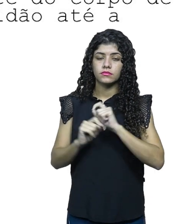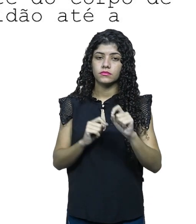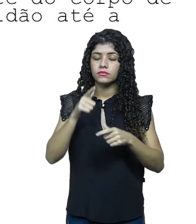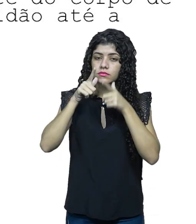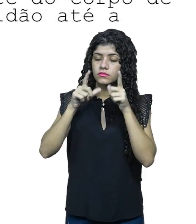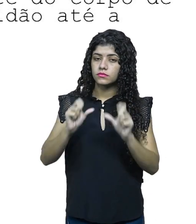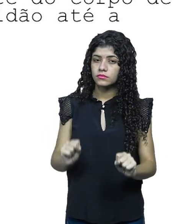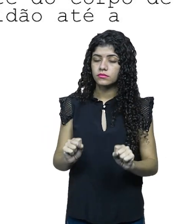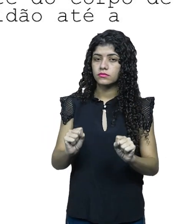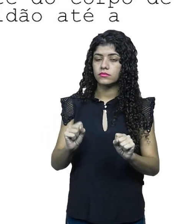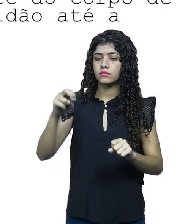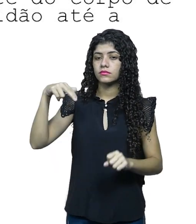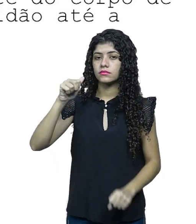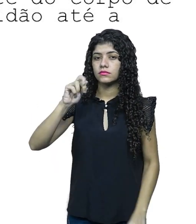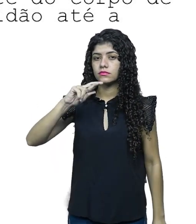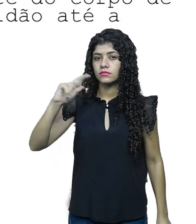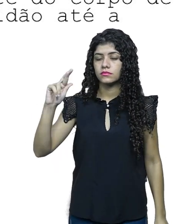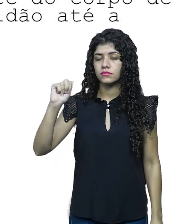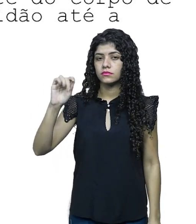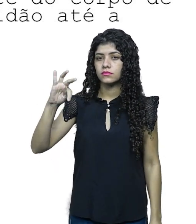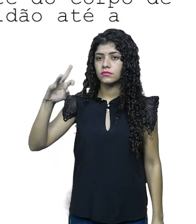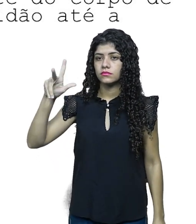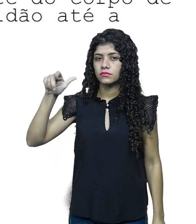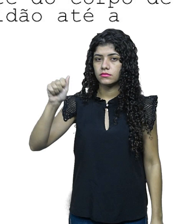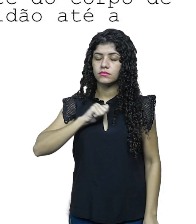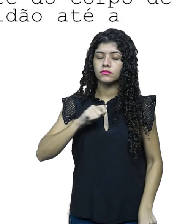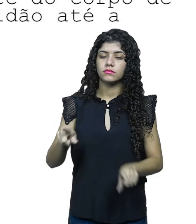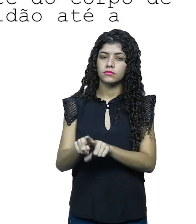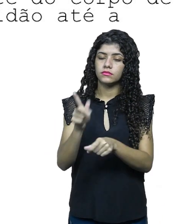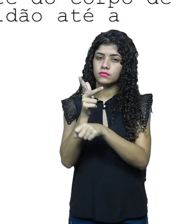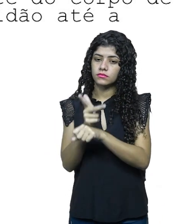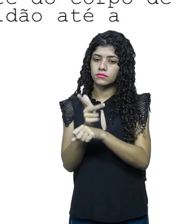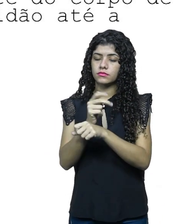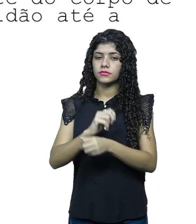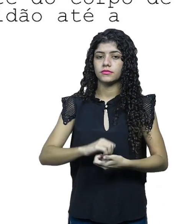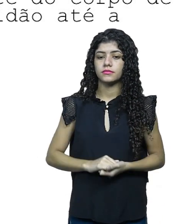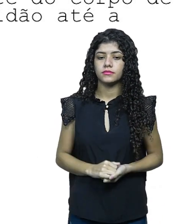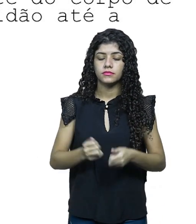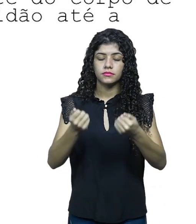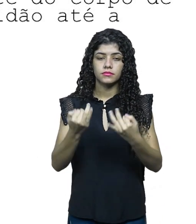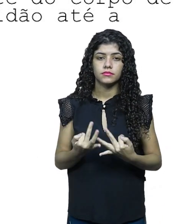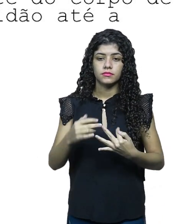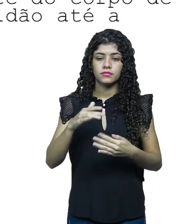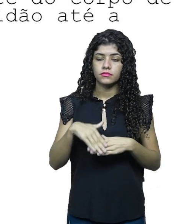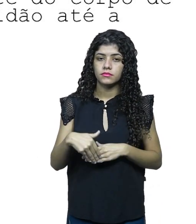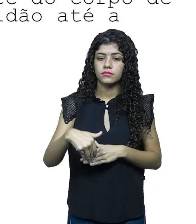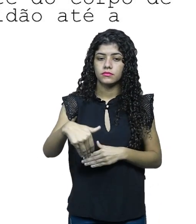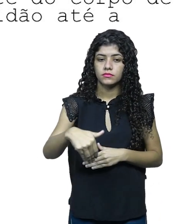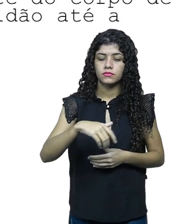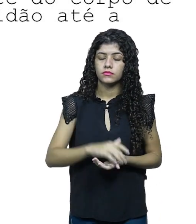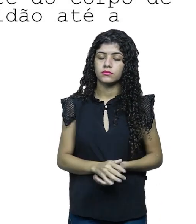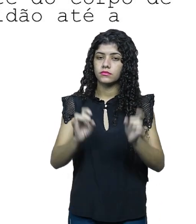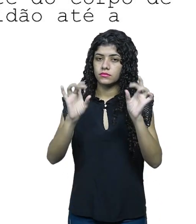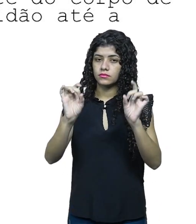uma linguagem narrativa e a uma linguagem de câmera, porém, cuidado com esse segundo. Já vou falar por quê. Seguindo, pessoal,